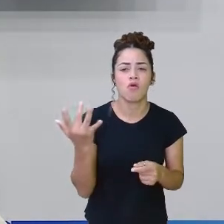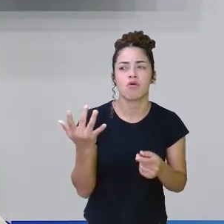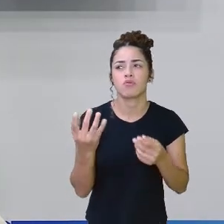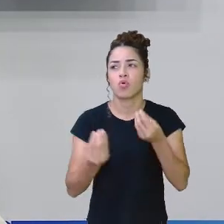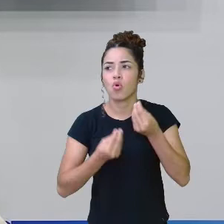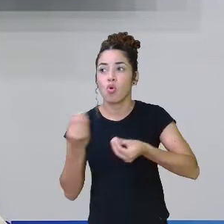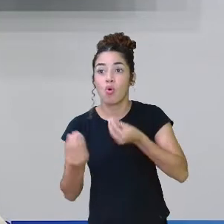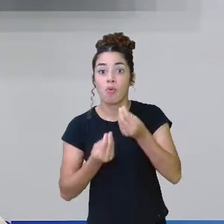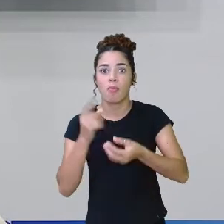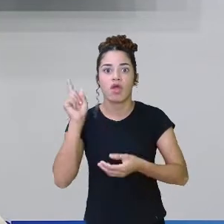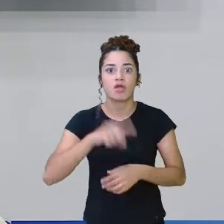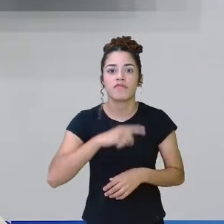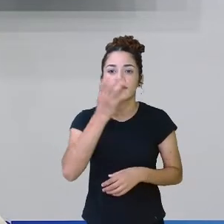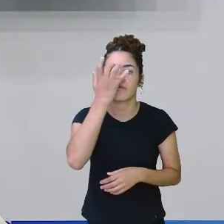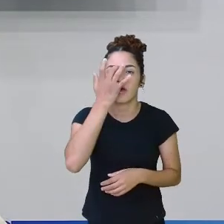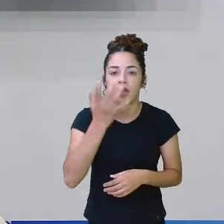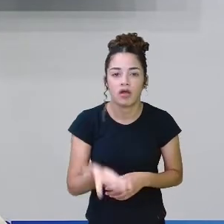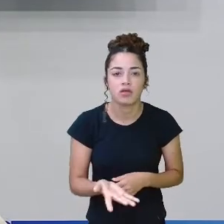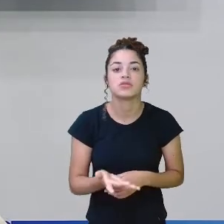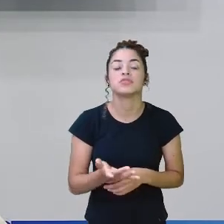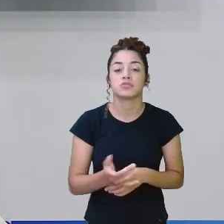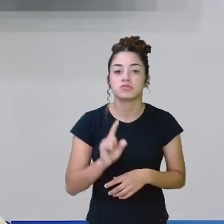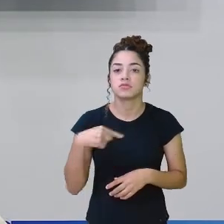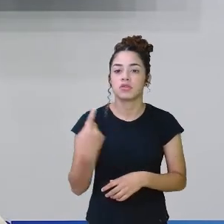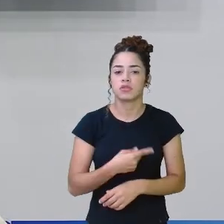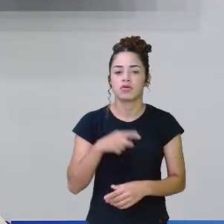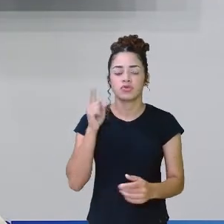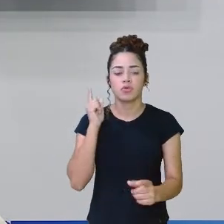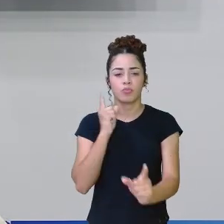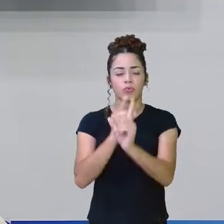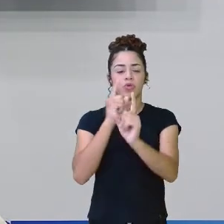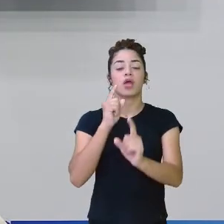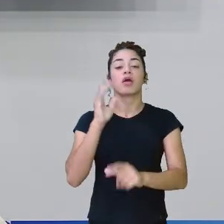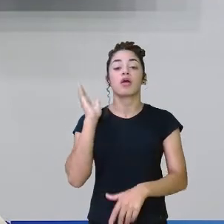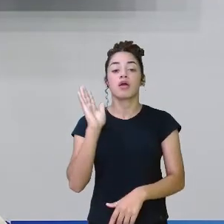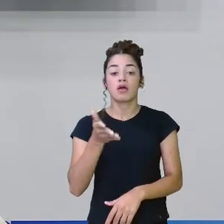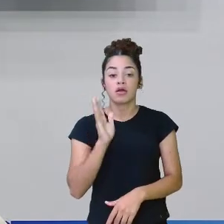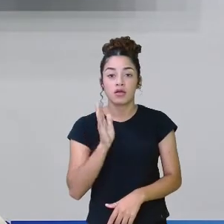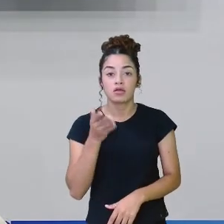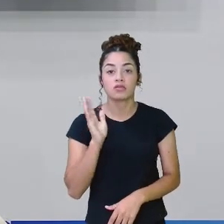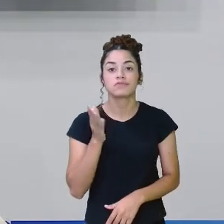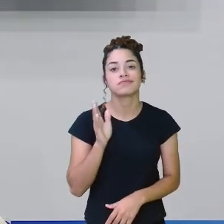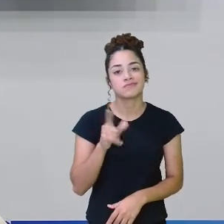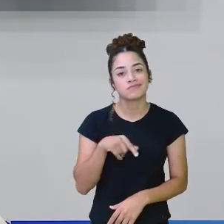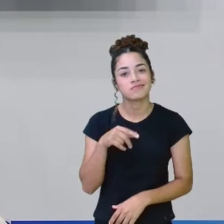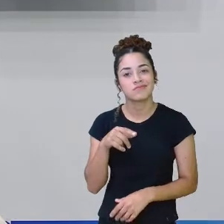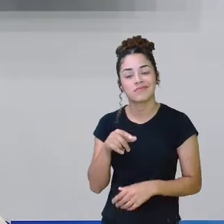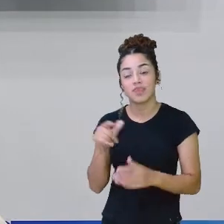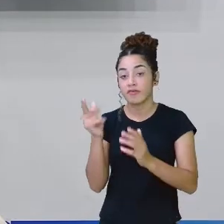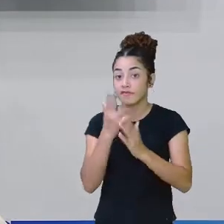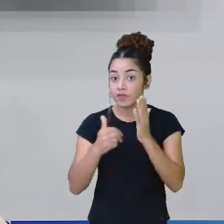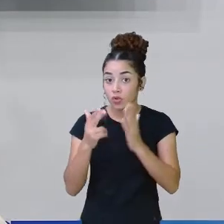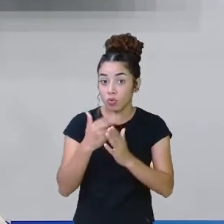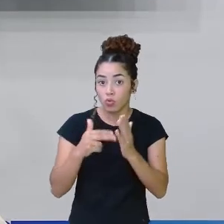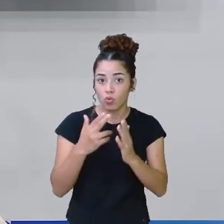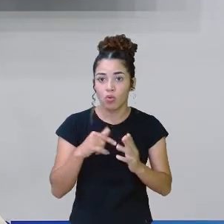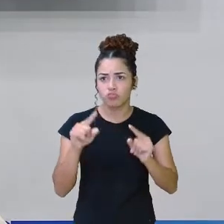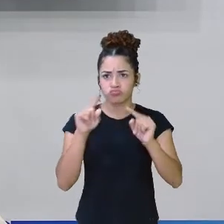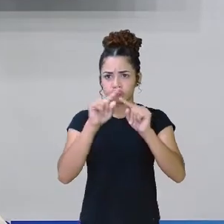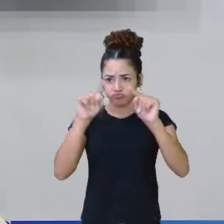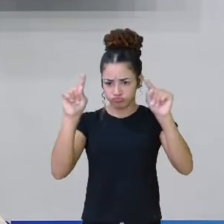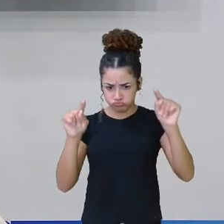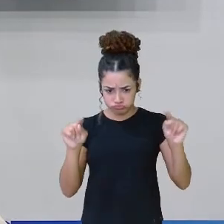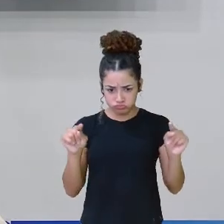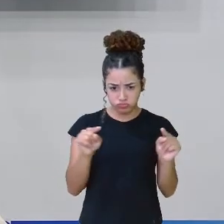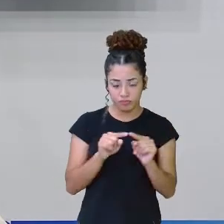é fácil da gente conseguir identificar os polígonos, né? A gente fala das figuras geométricas como